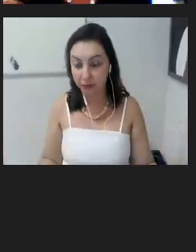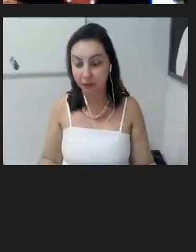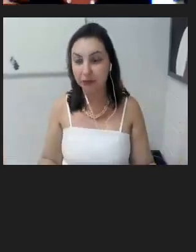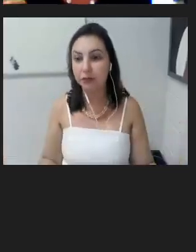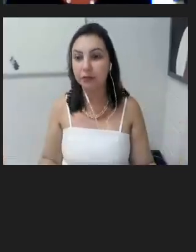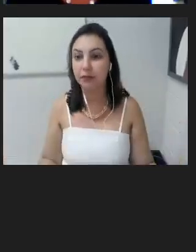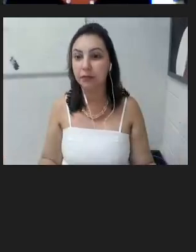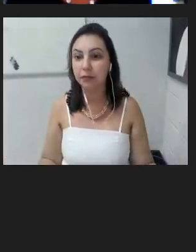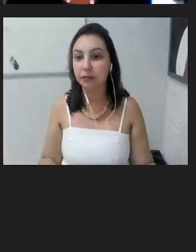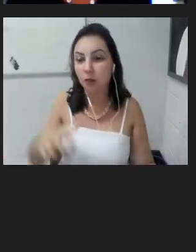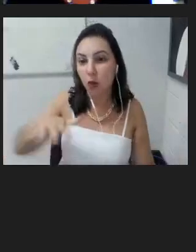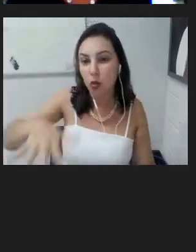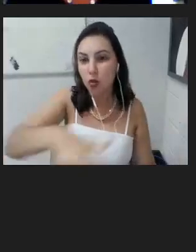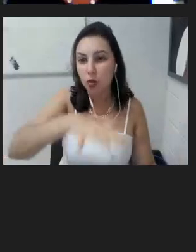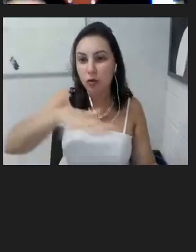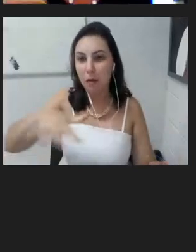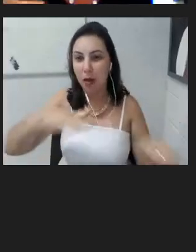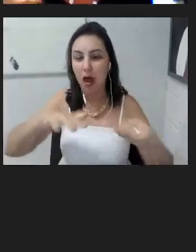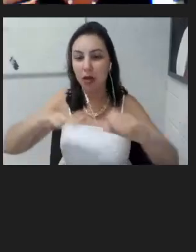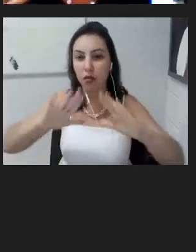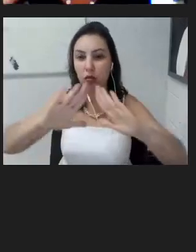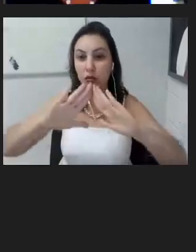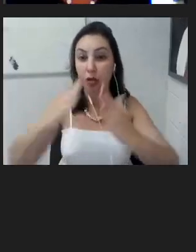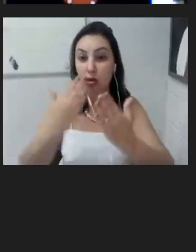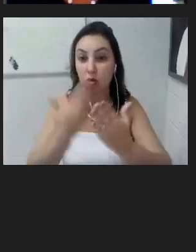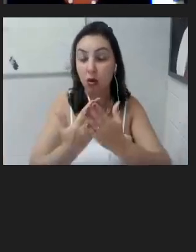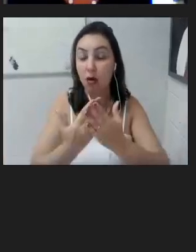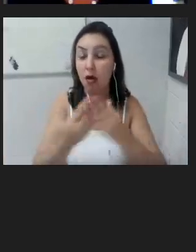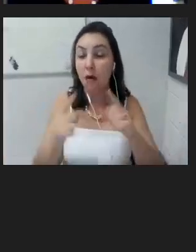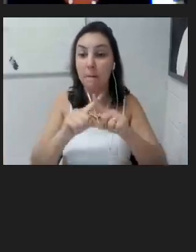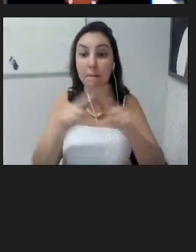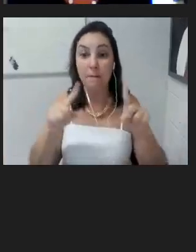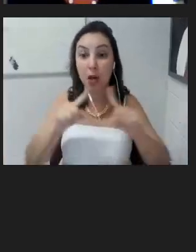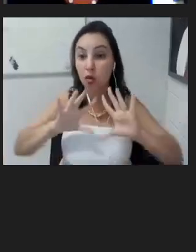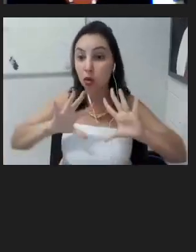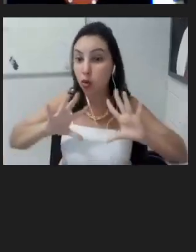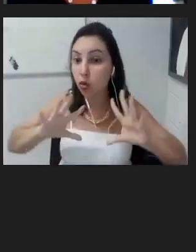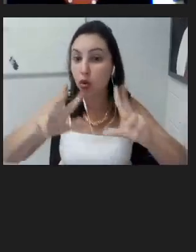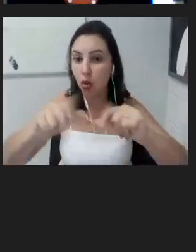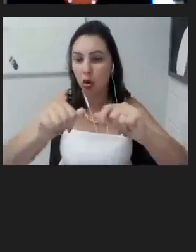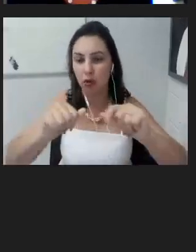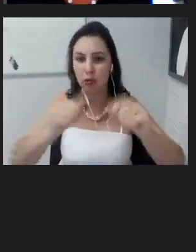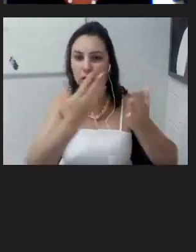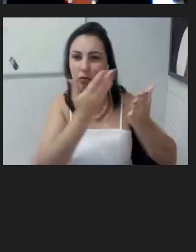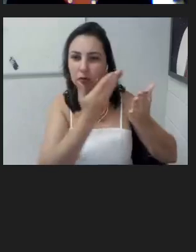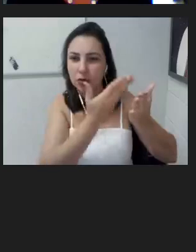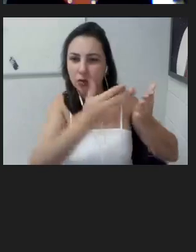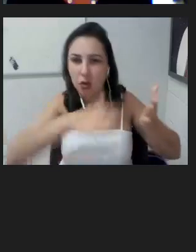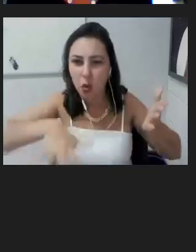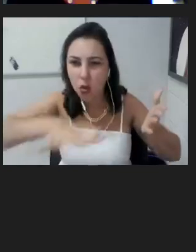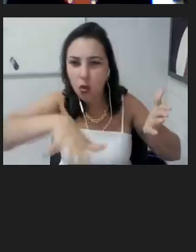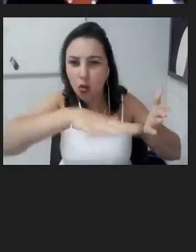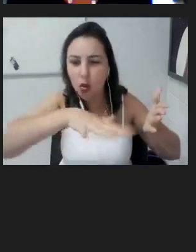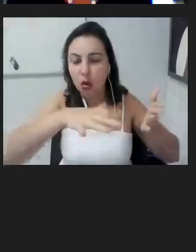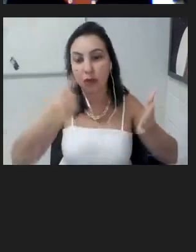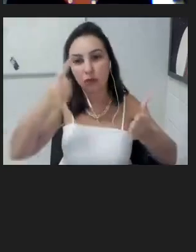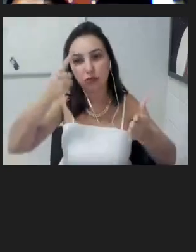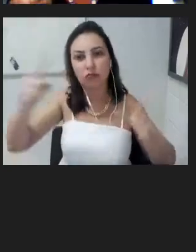no espaço educacional, mas em todos os espaços, como uma ideia que se